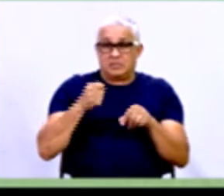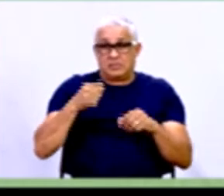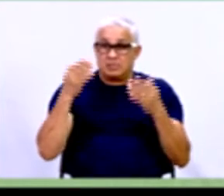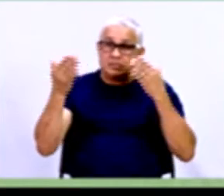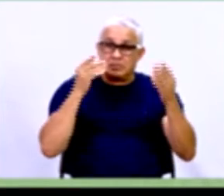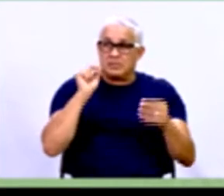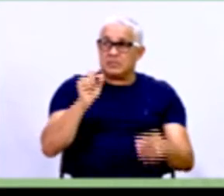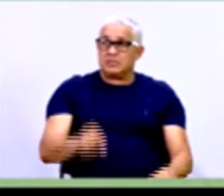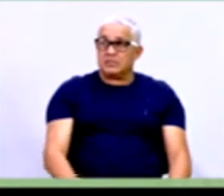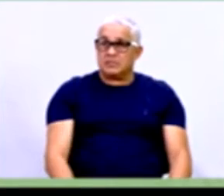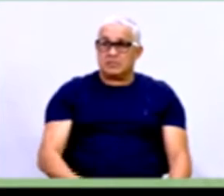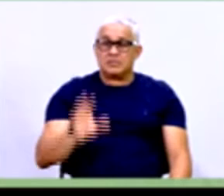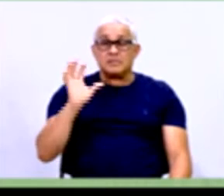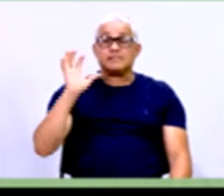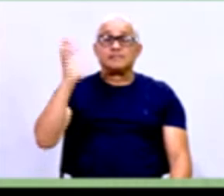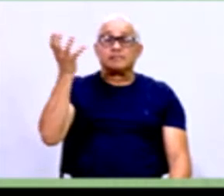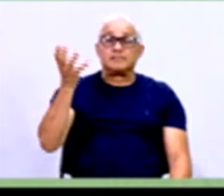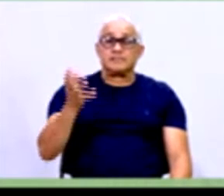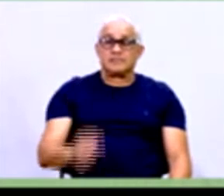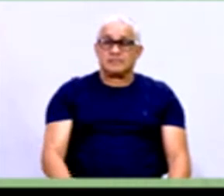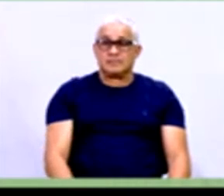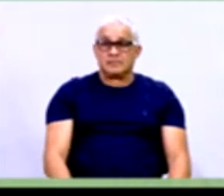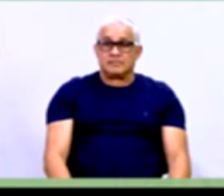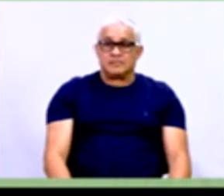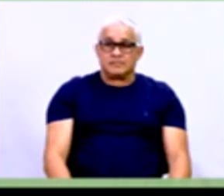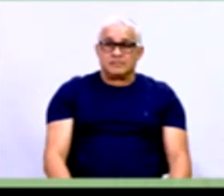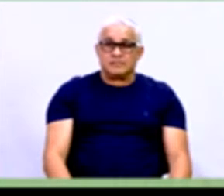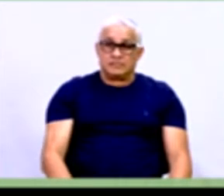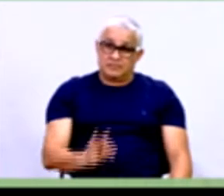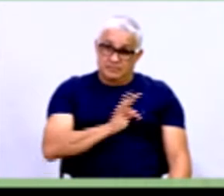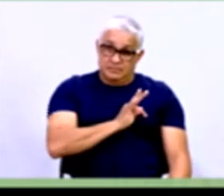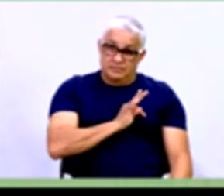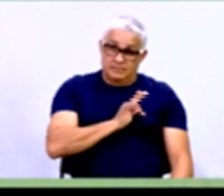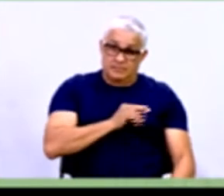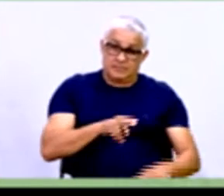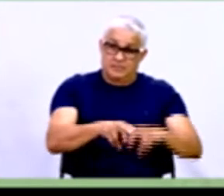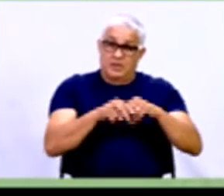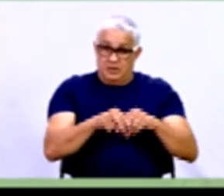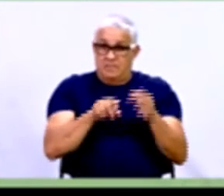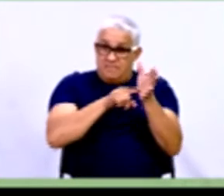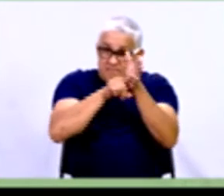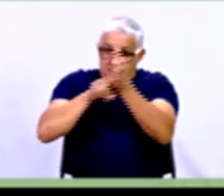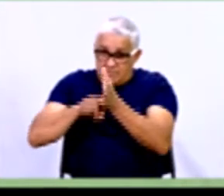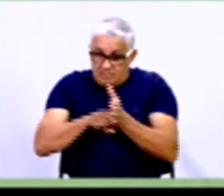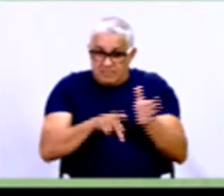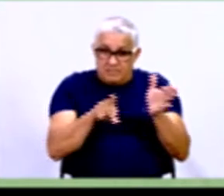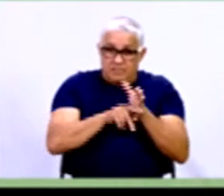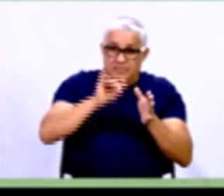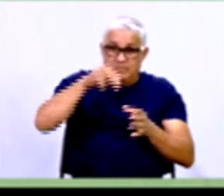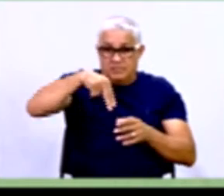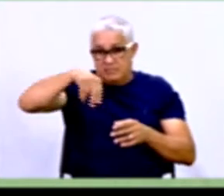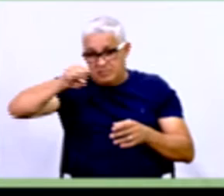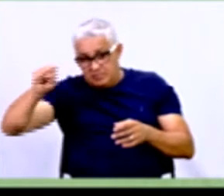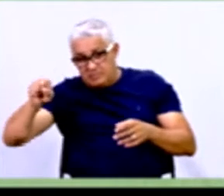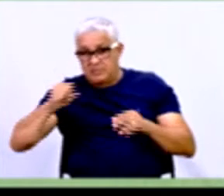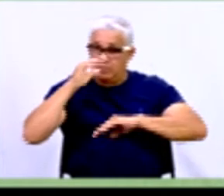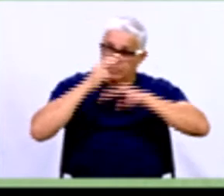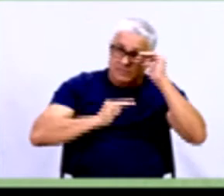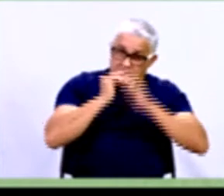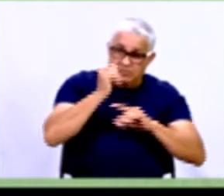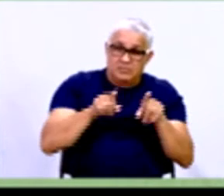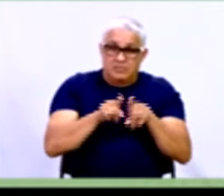é o seguinte: o acidente, ele é caracterizado tecnicamente pela perícia médica do INSS, mediante o quê?